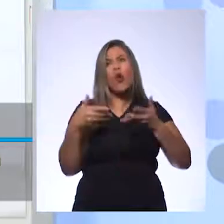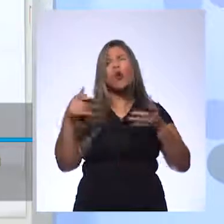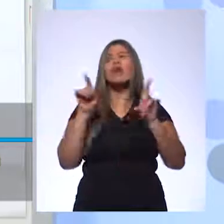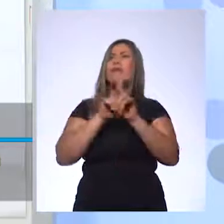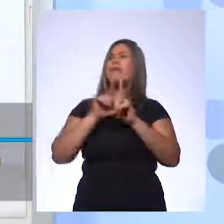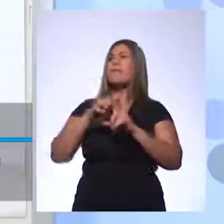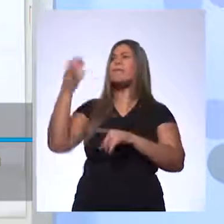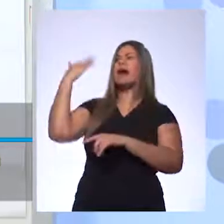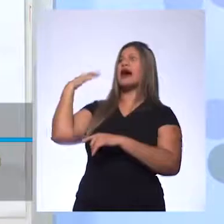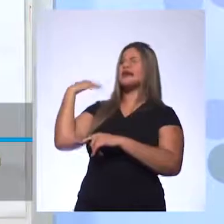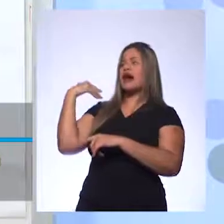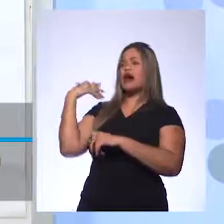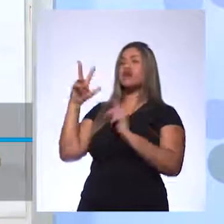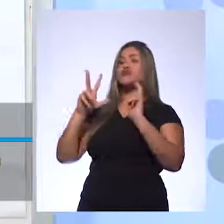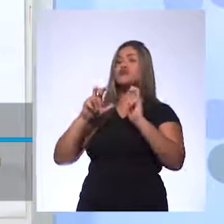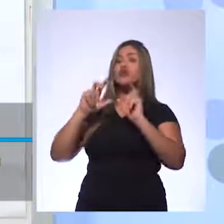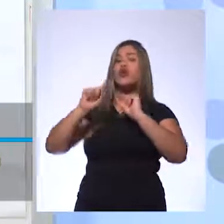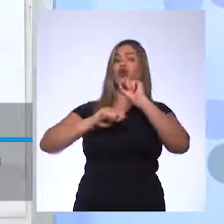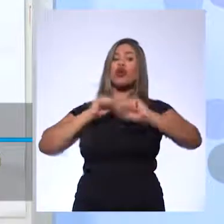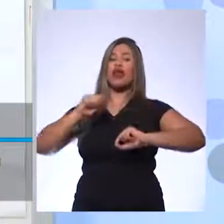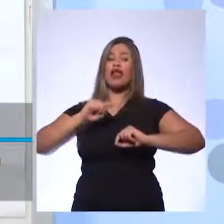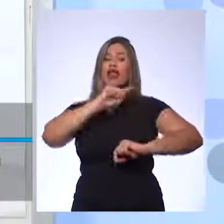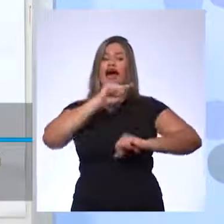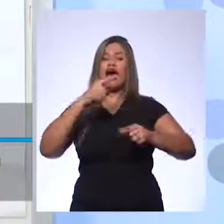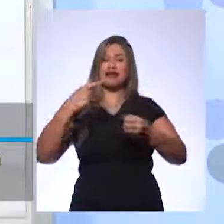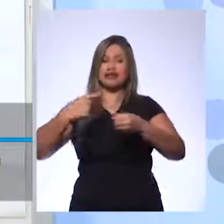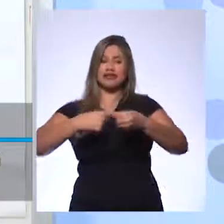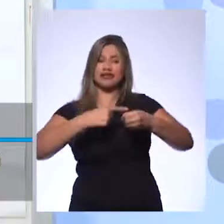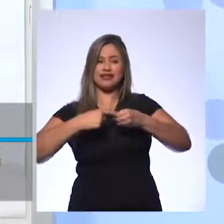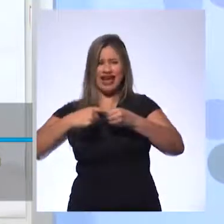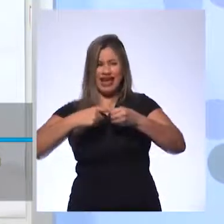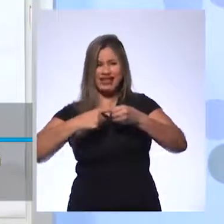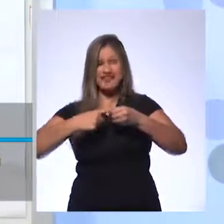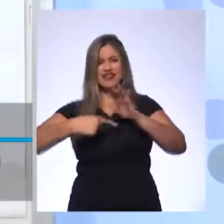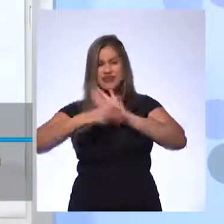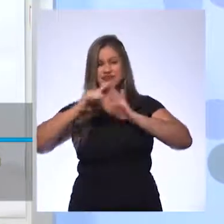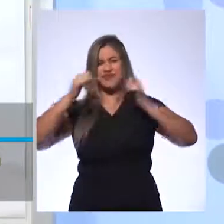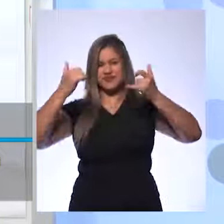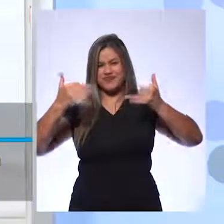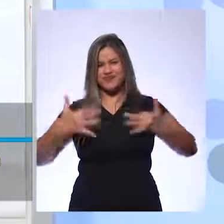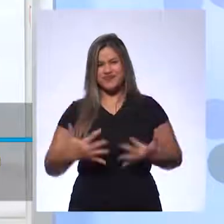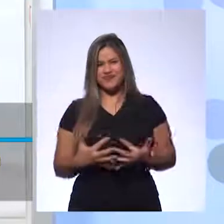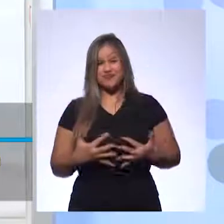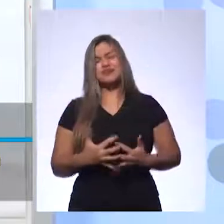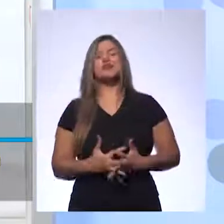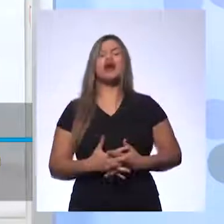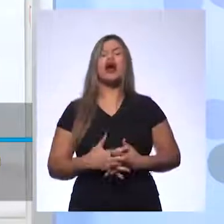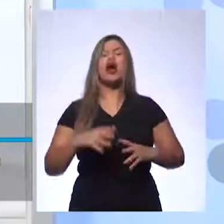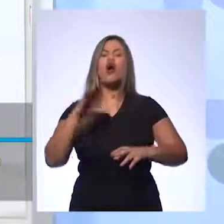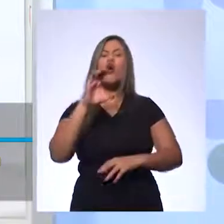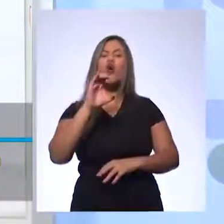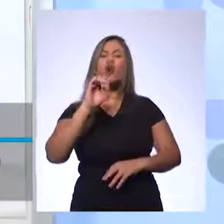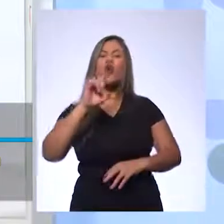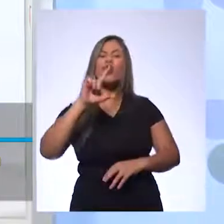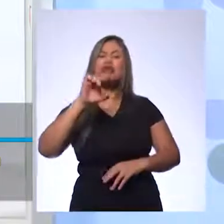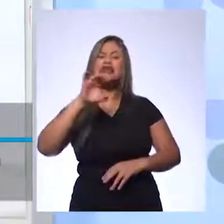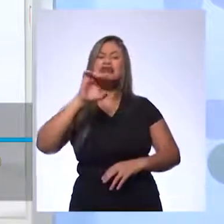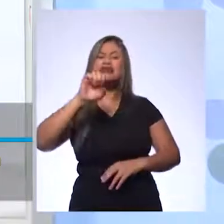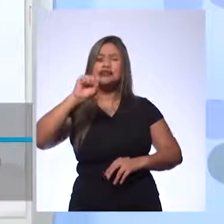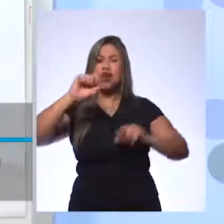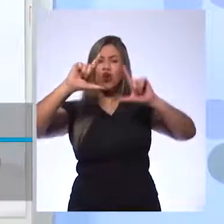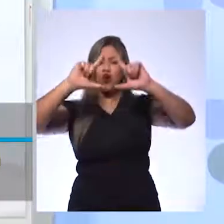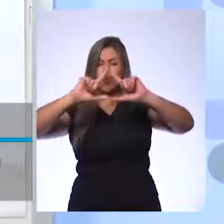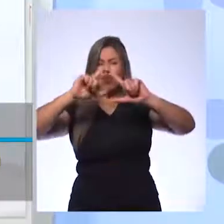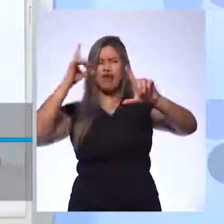percebam que nas cidades lembra do Império Romano que eu mostrei pra vocês até uma figura lá do Coliseu que as pessoas se